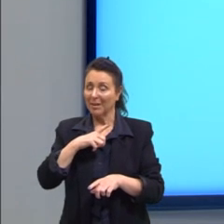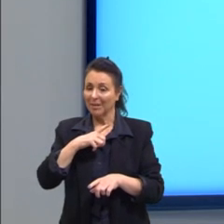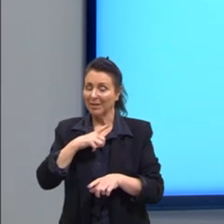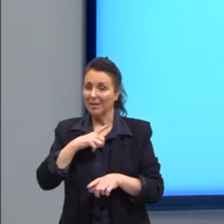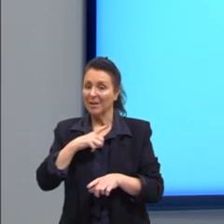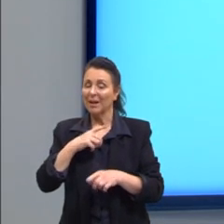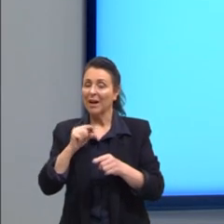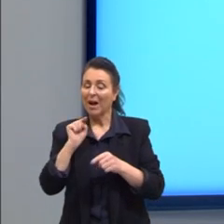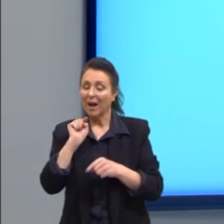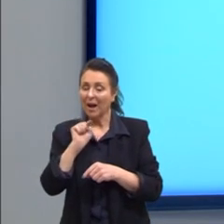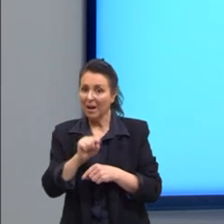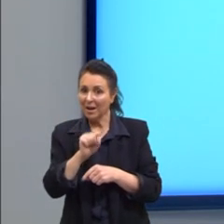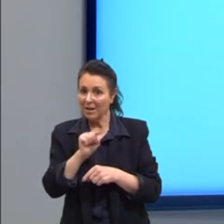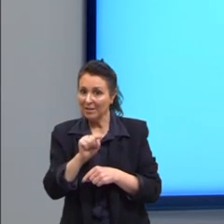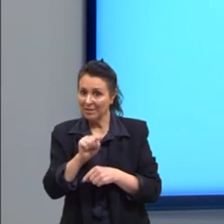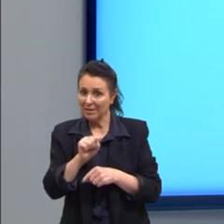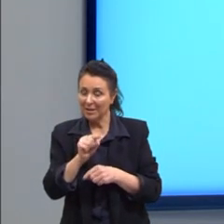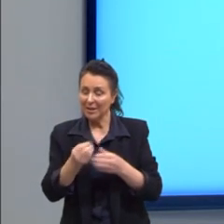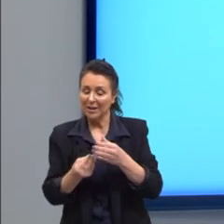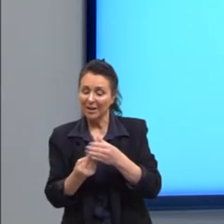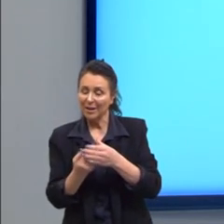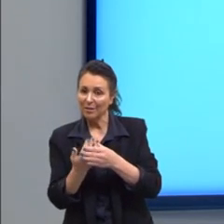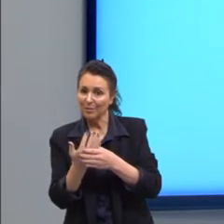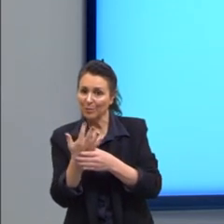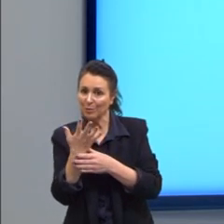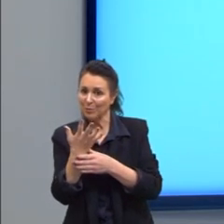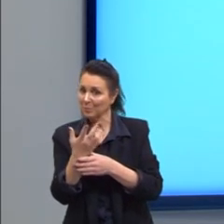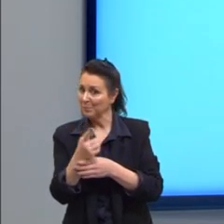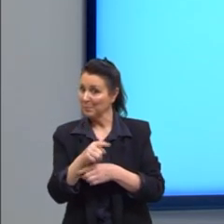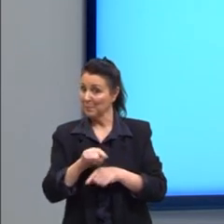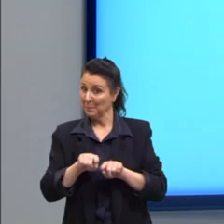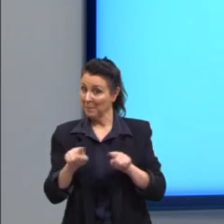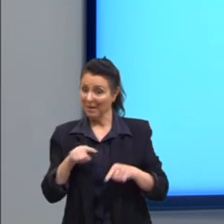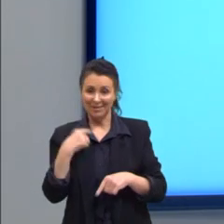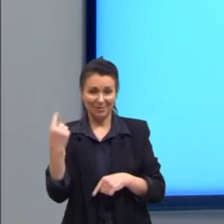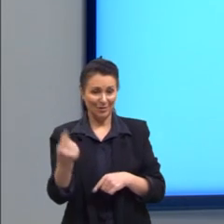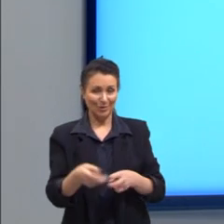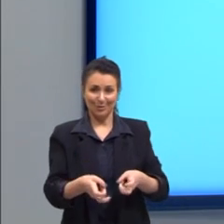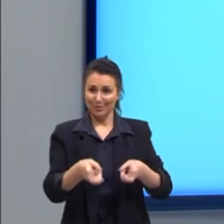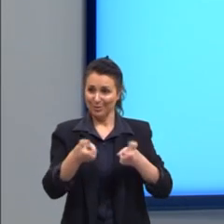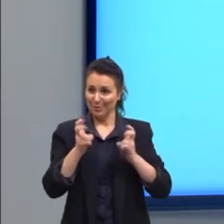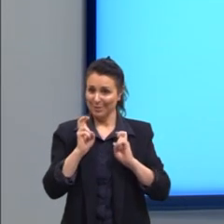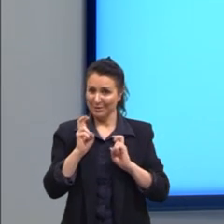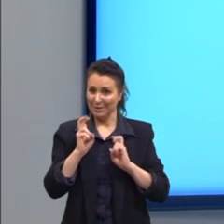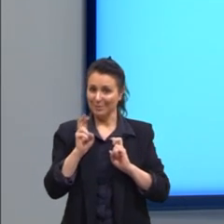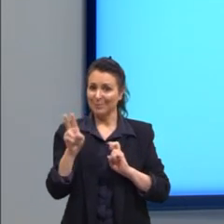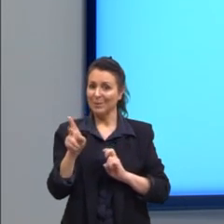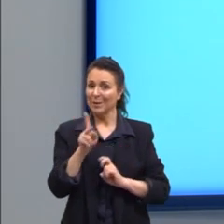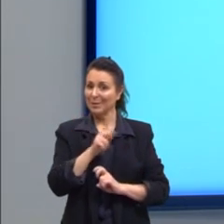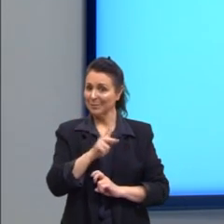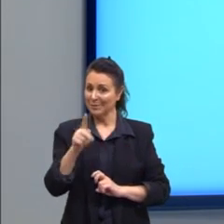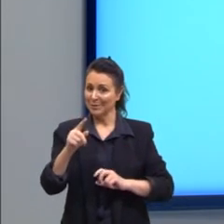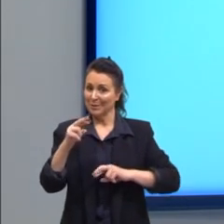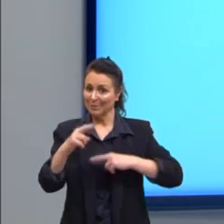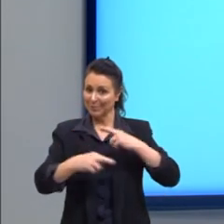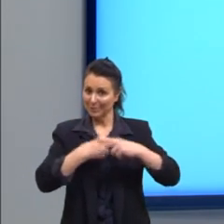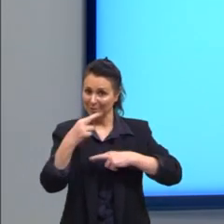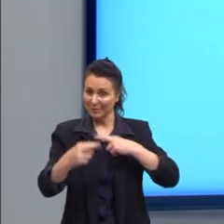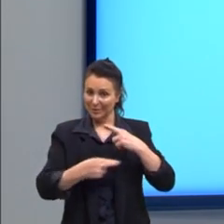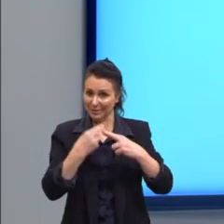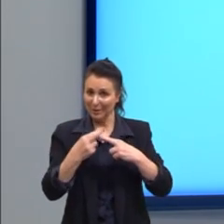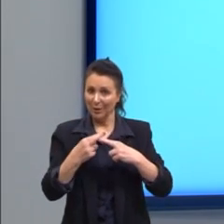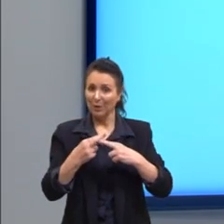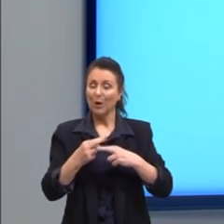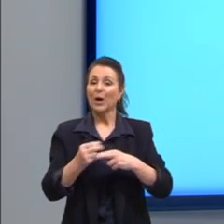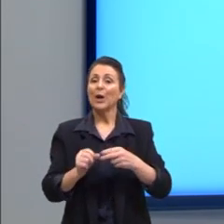formação e aqui a ocorre sim aí vai coração se a gente não percebe e aqui eu trouxe a reação né da água líquida provar